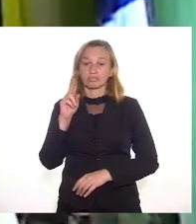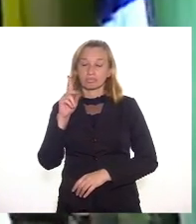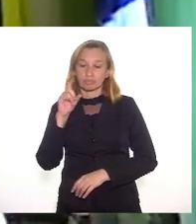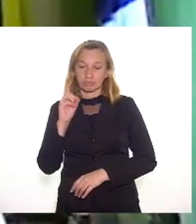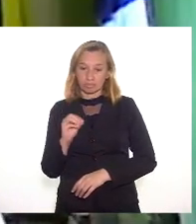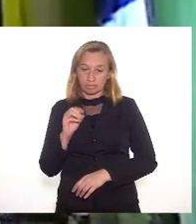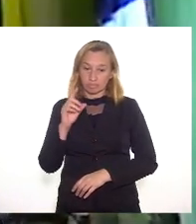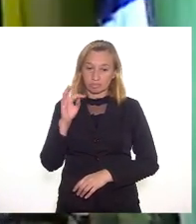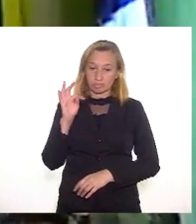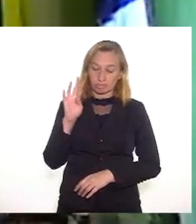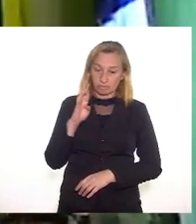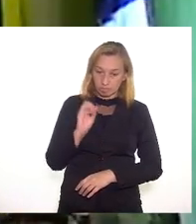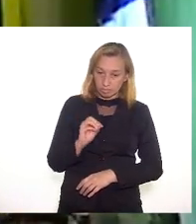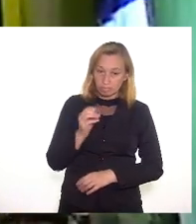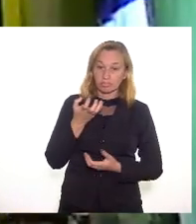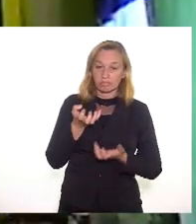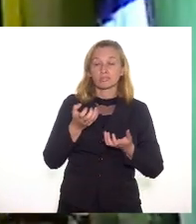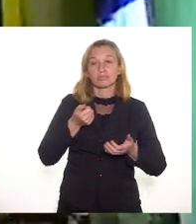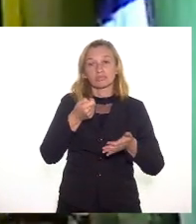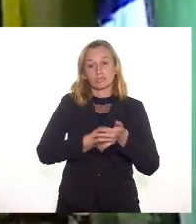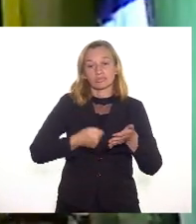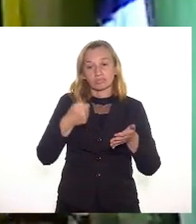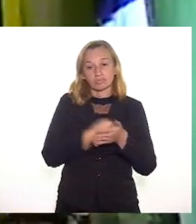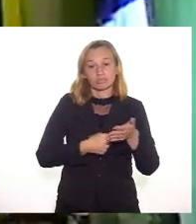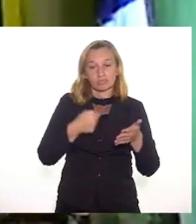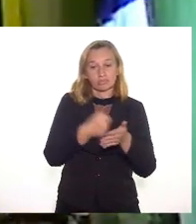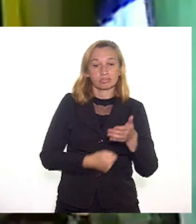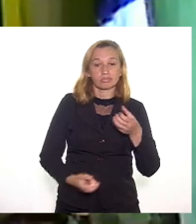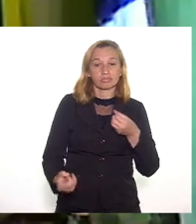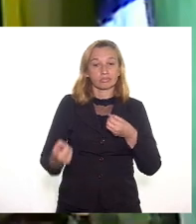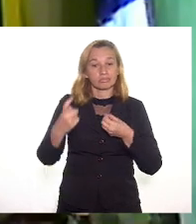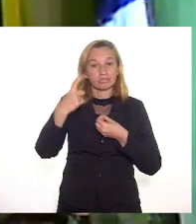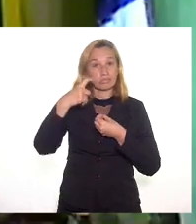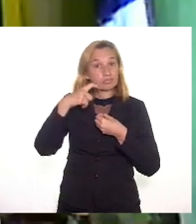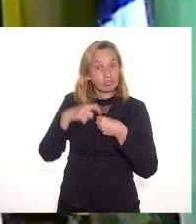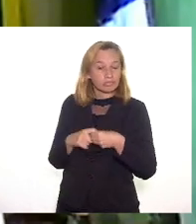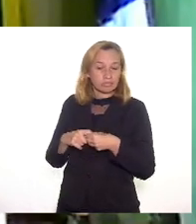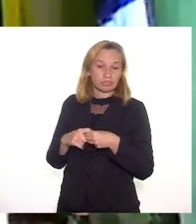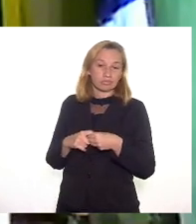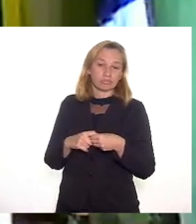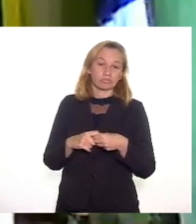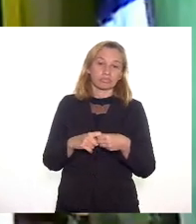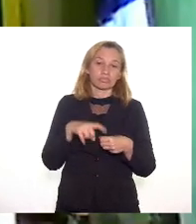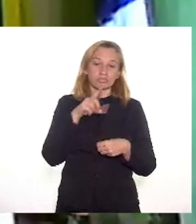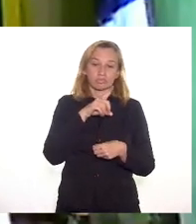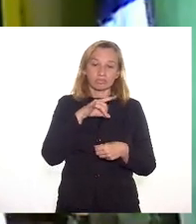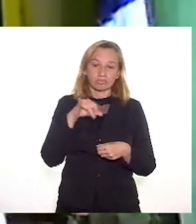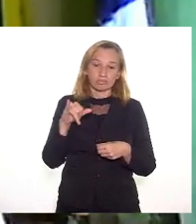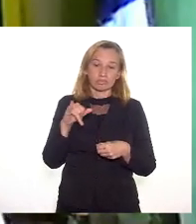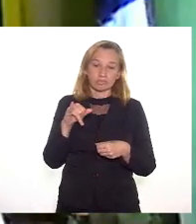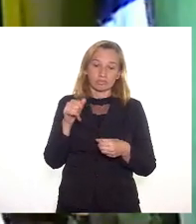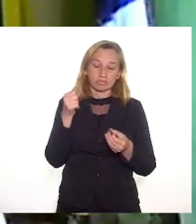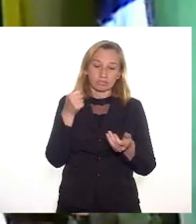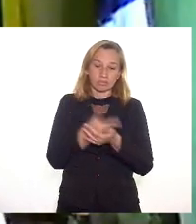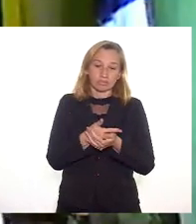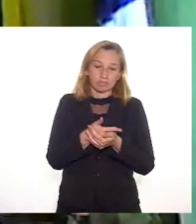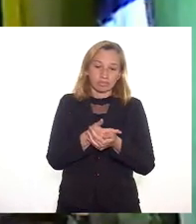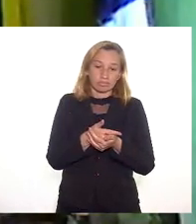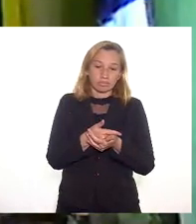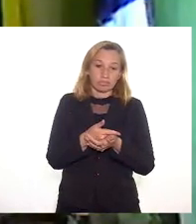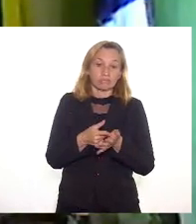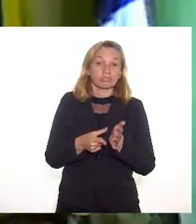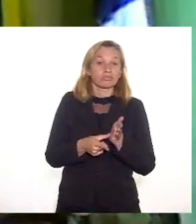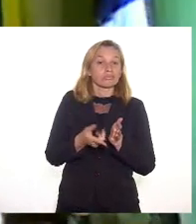inclusive, lutar para voltar a data do pagamento como era